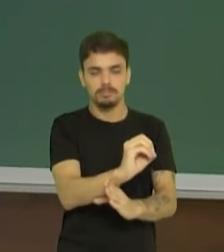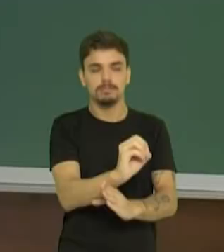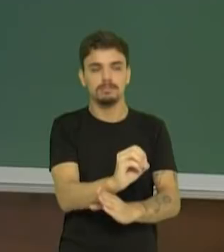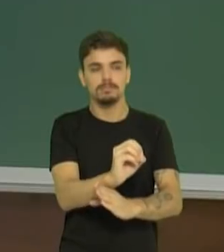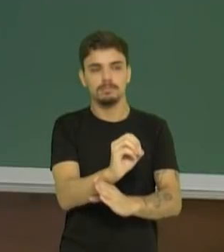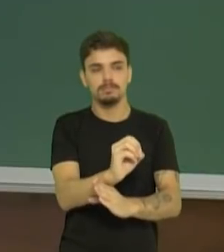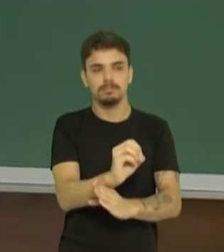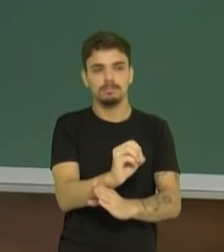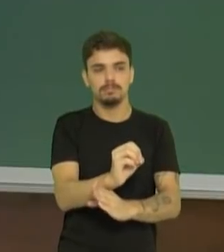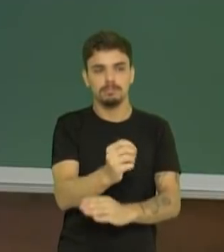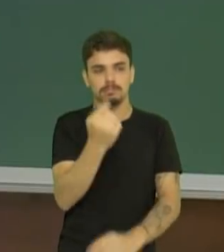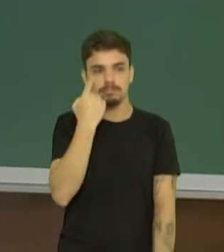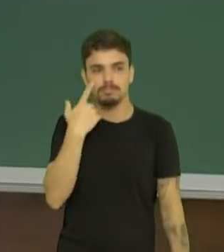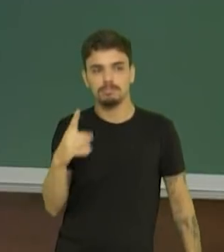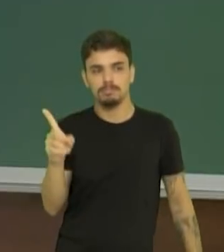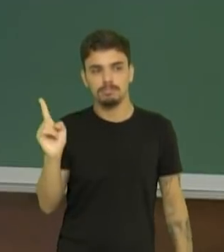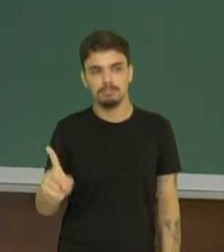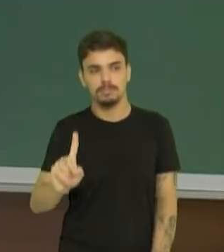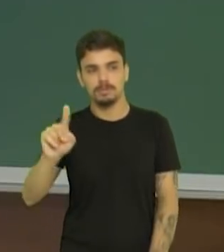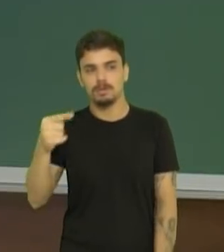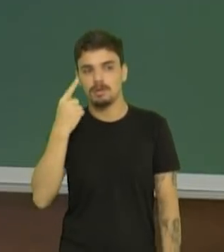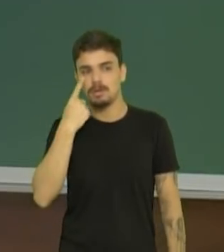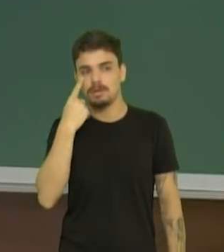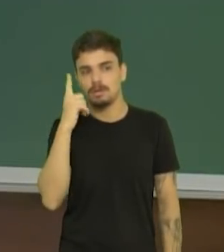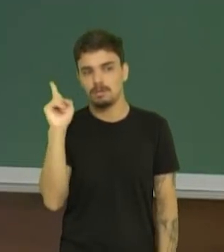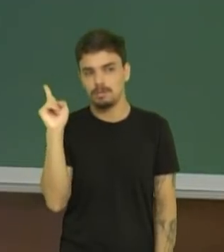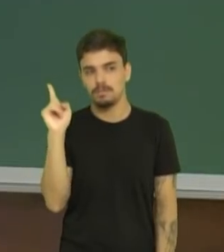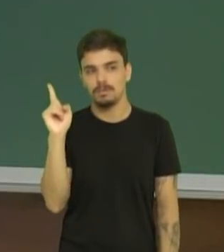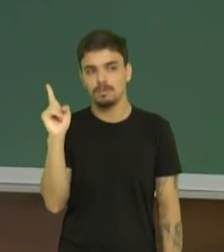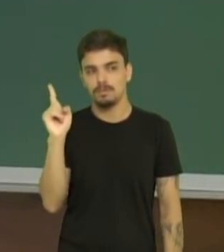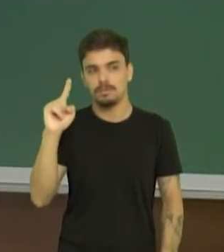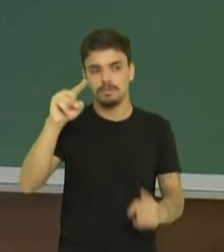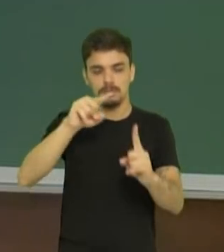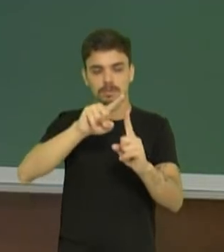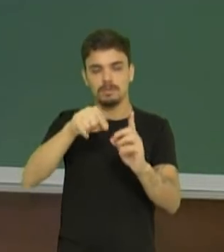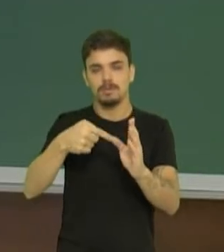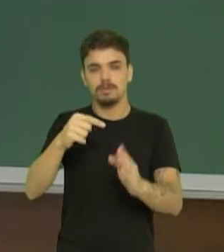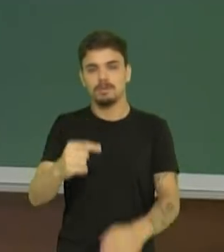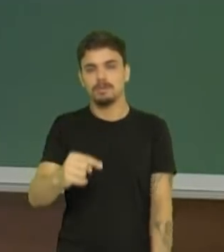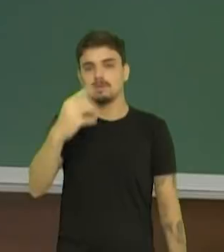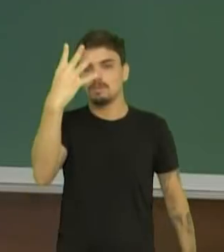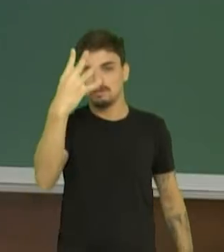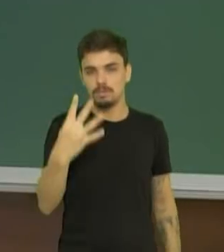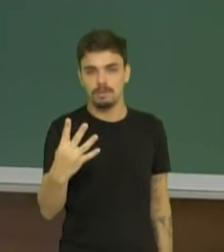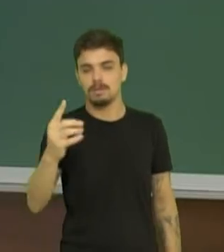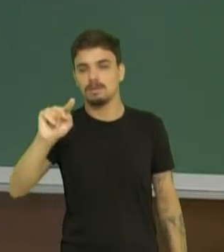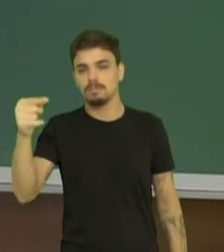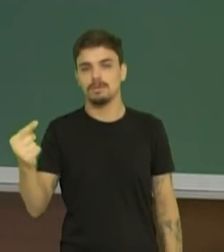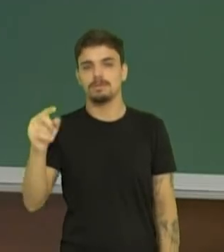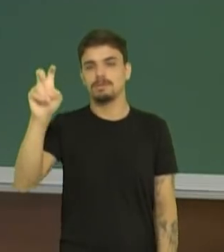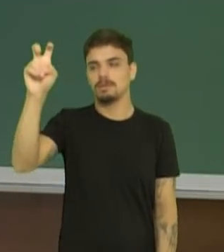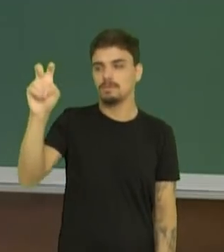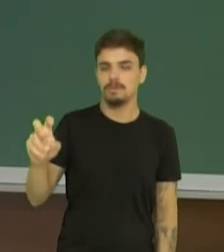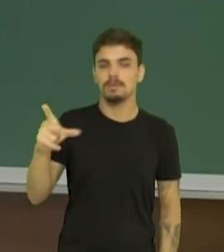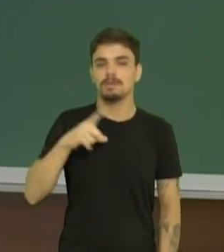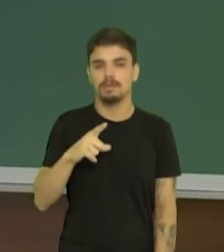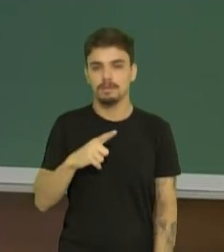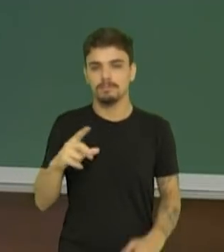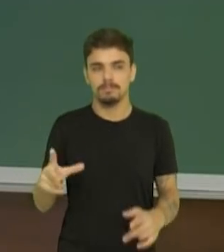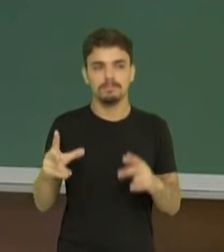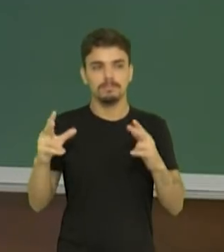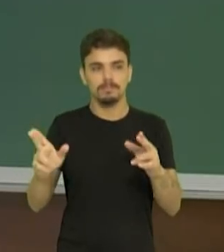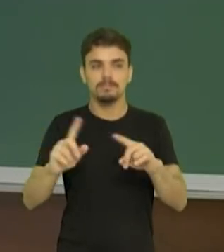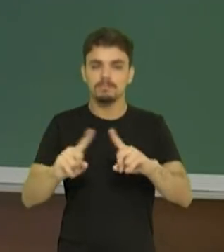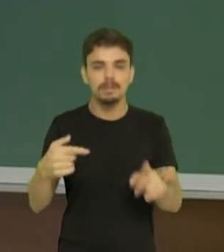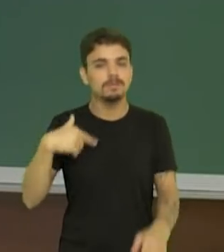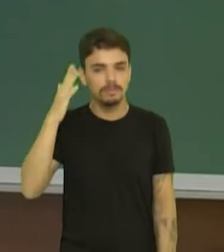casa depois da vírgula. 4, 4. E empatou. 5 e 5 também empatou. Mas eu sei que o que é 4 vem